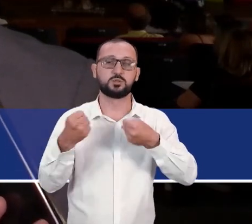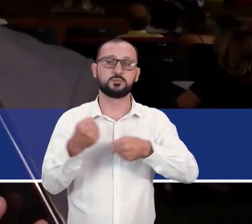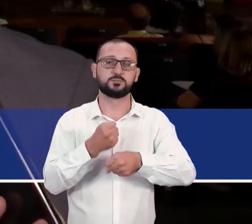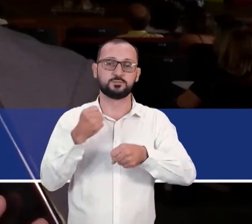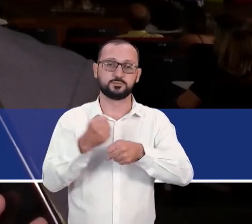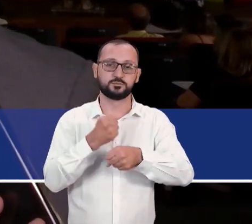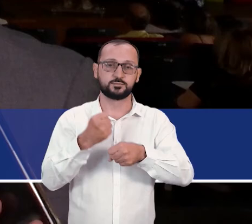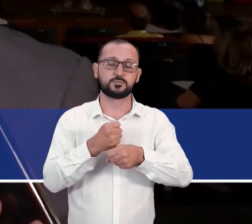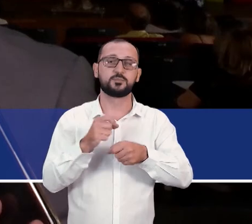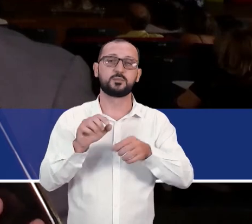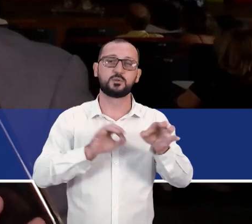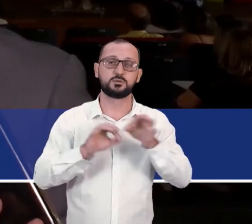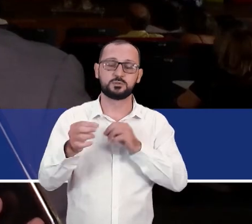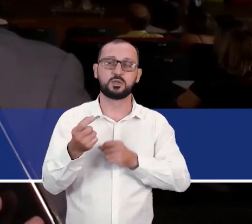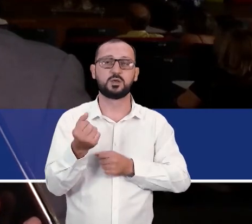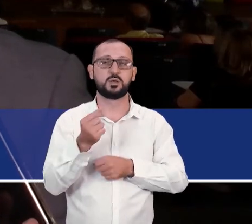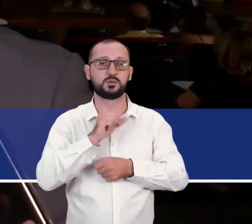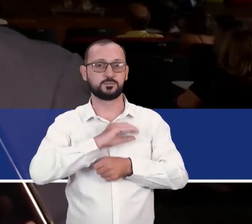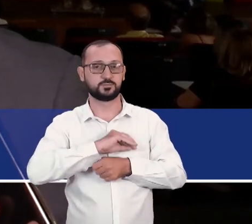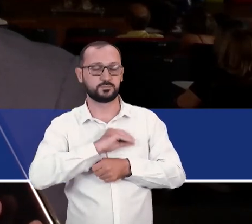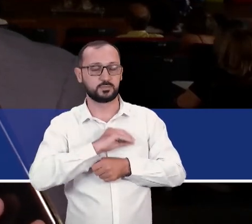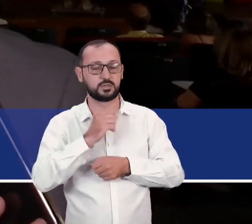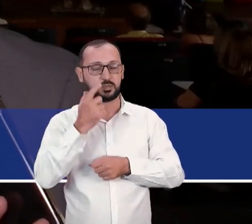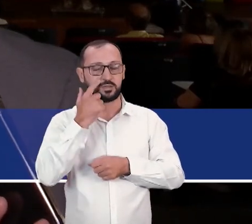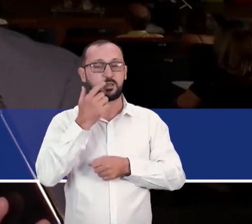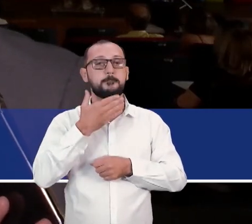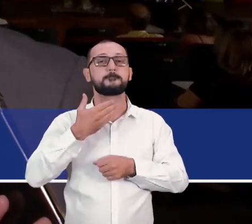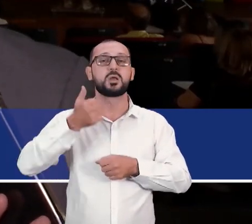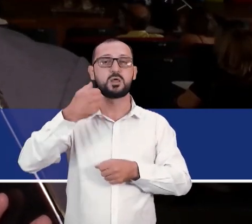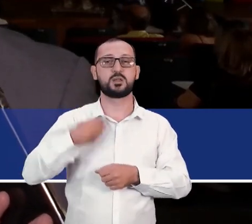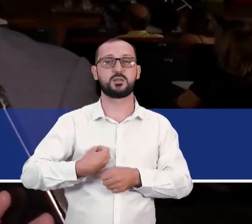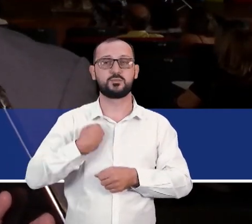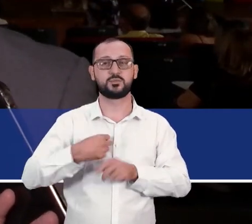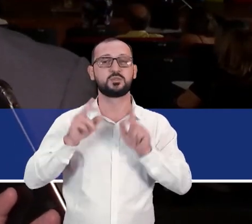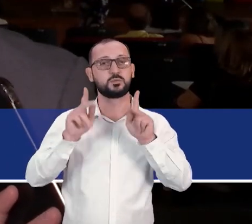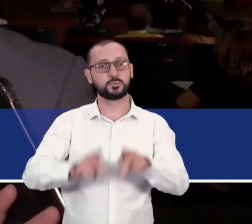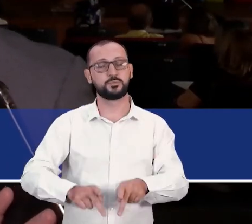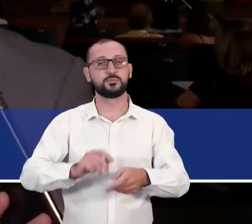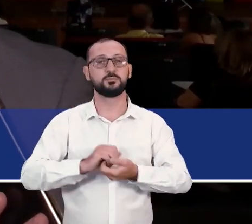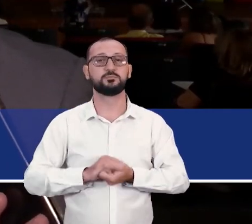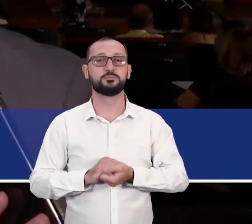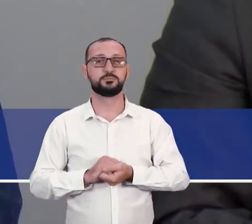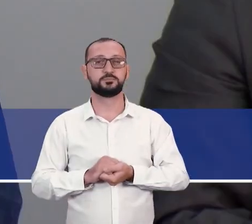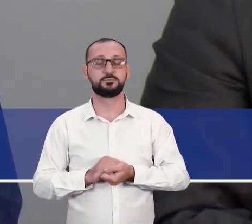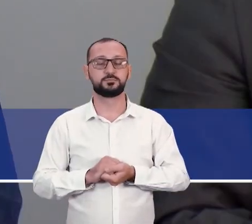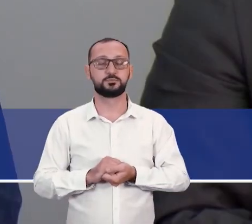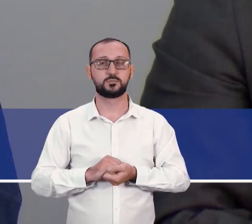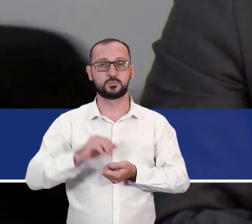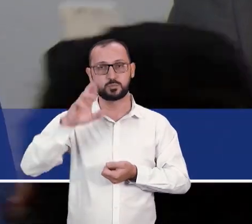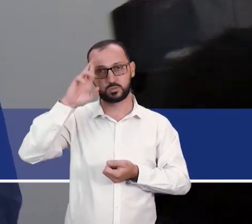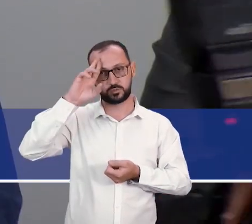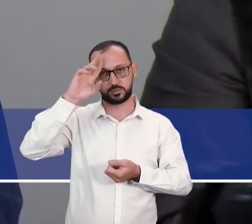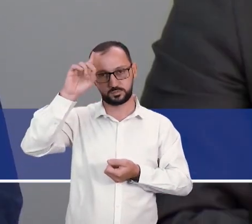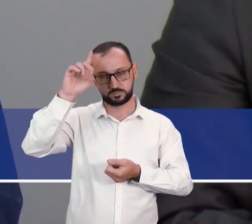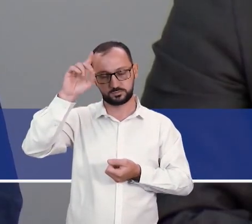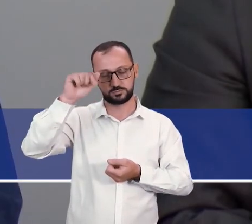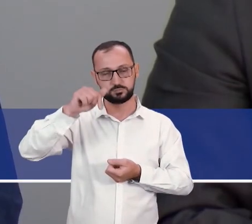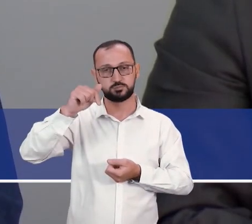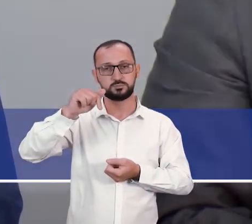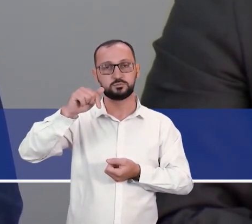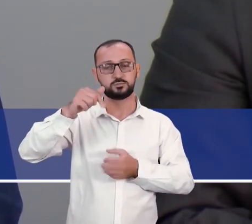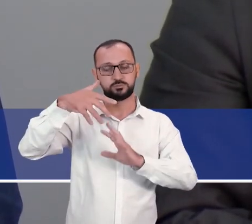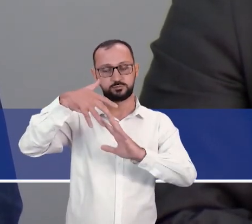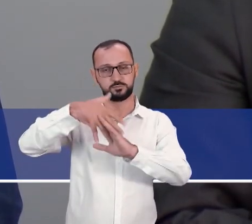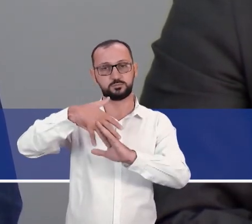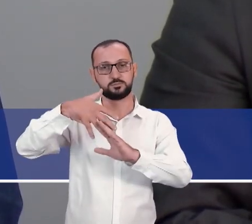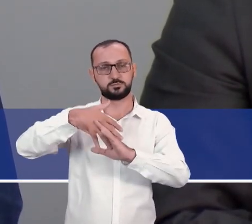essa construção para gerar renda e poder melhorar a vida da nossa população. O reitor da Universidade Federal de